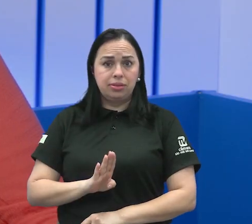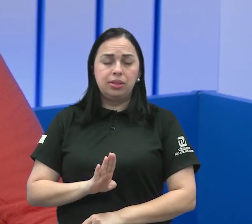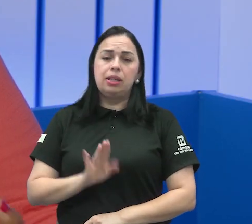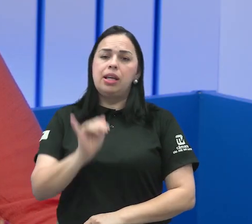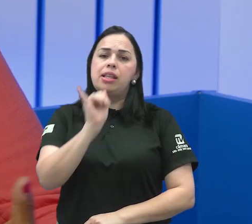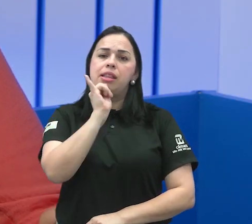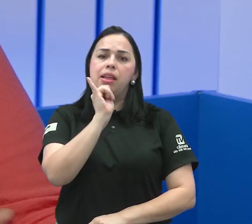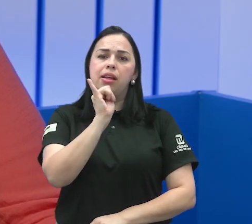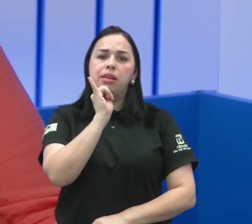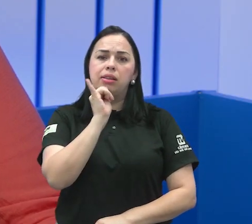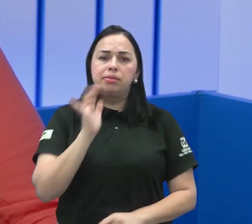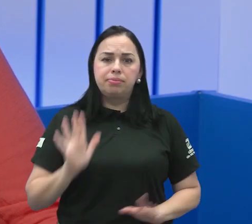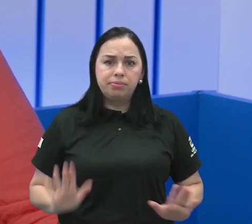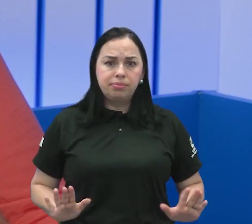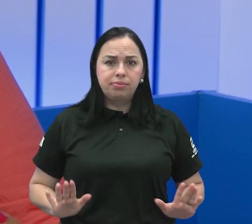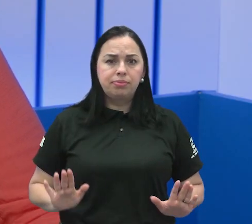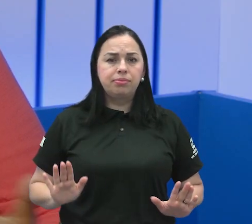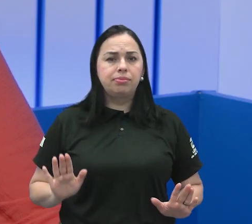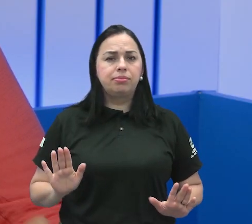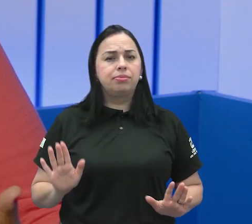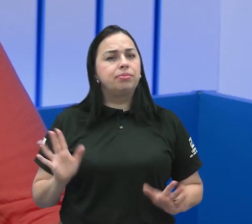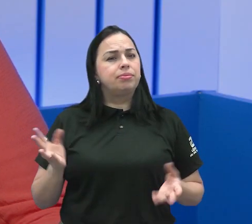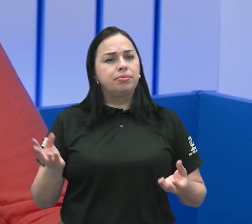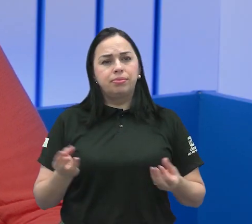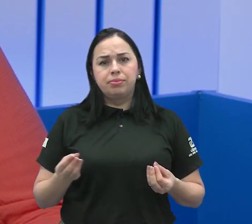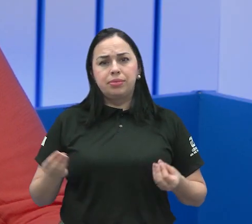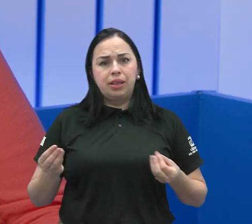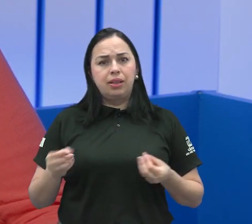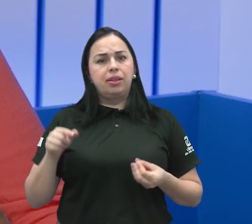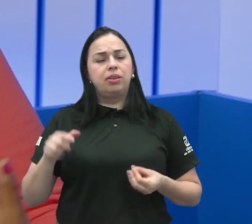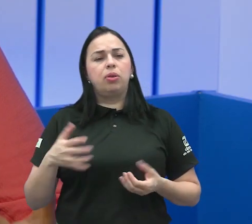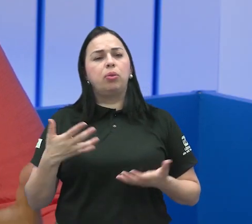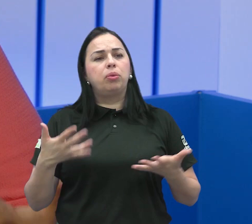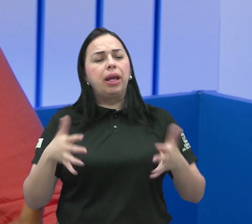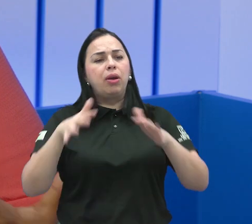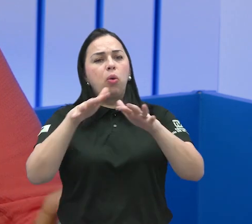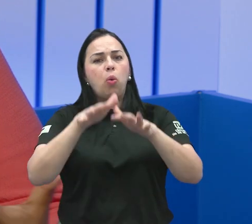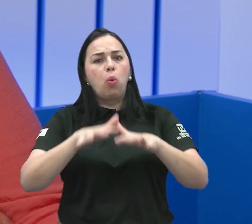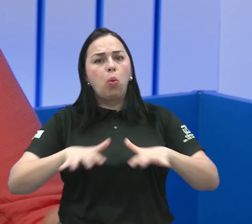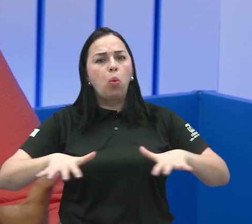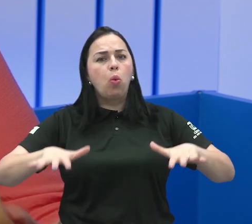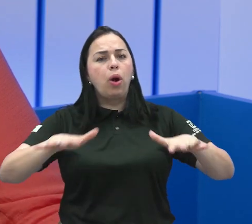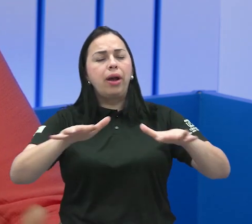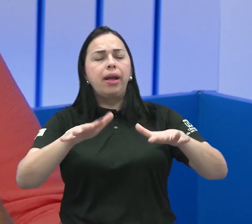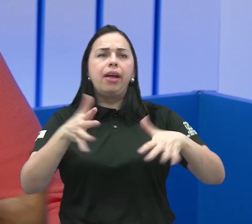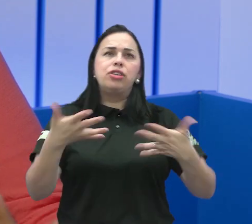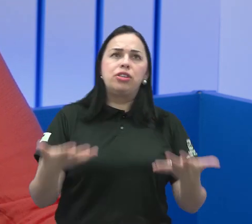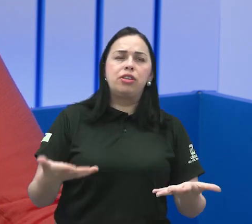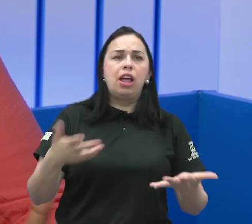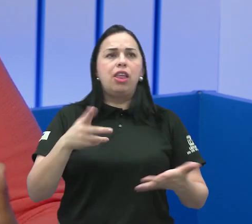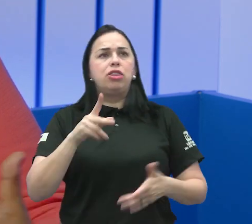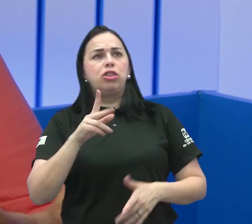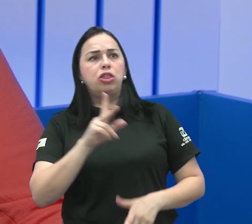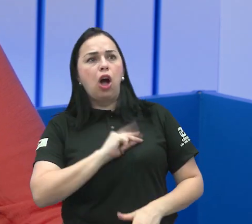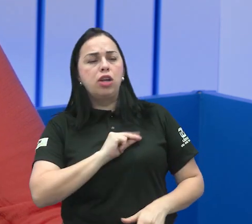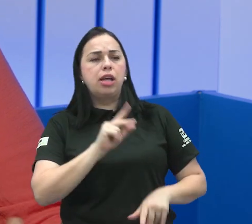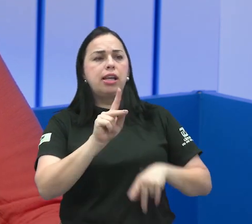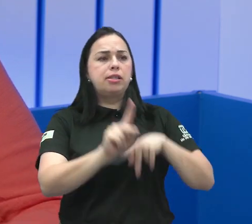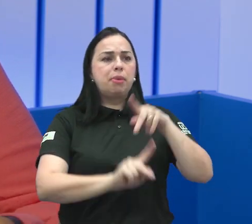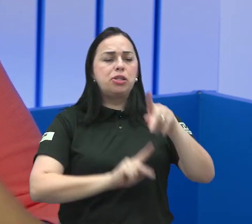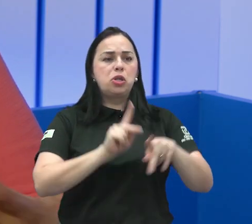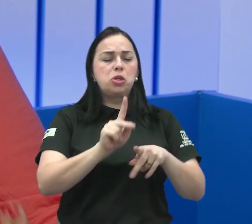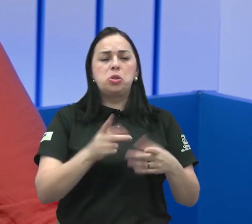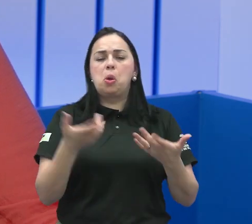ela tem, por exemplo, uma base que muitas vezes não é territorializada de fato. Às vezes a gente diz, as pessoas